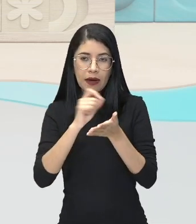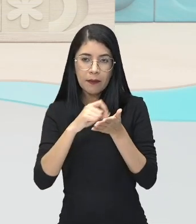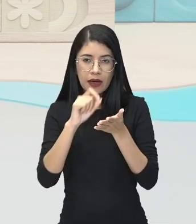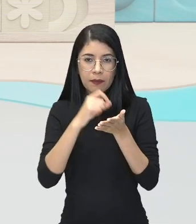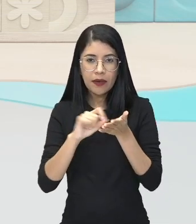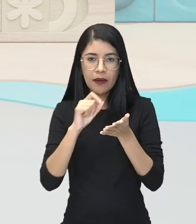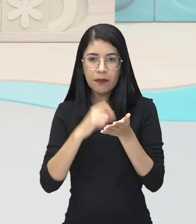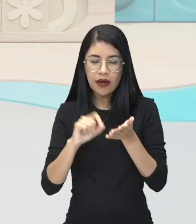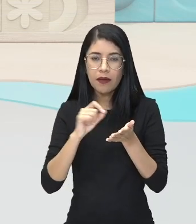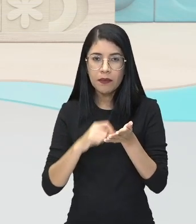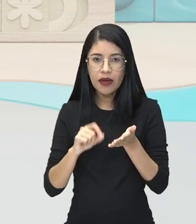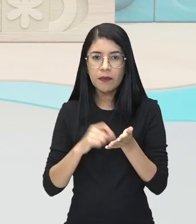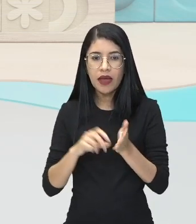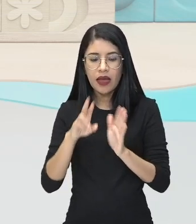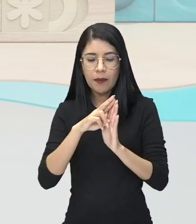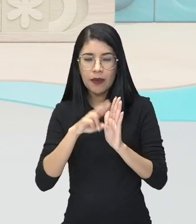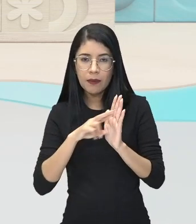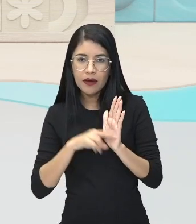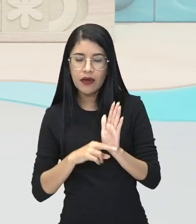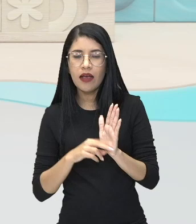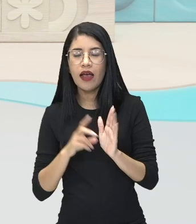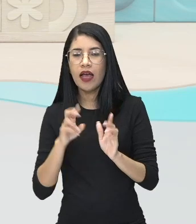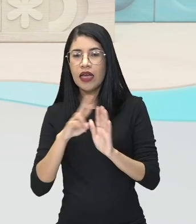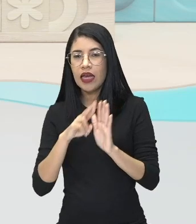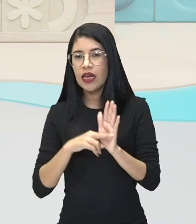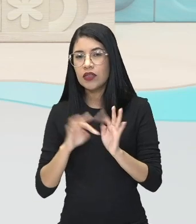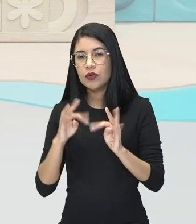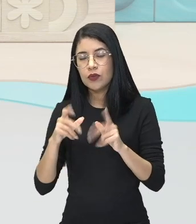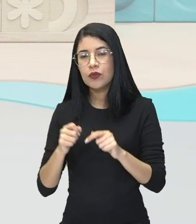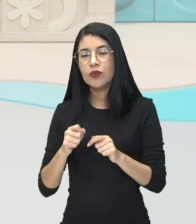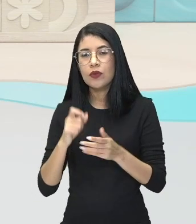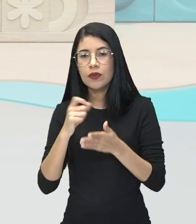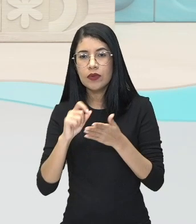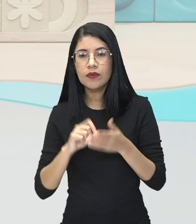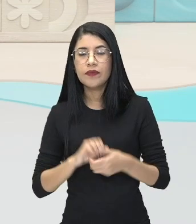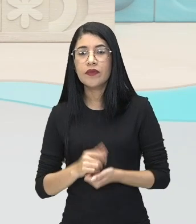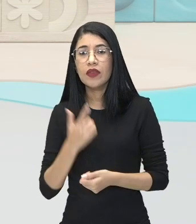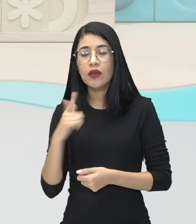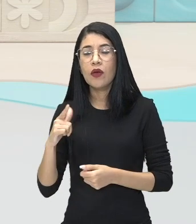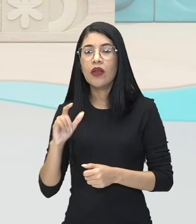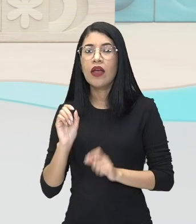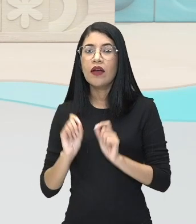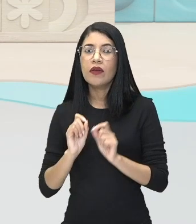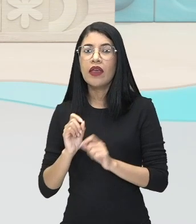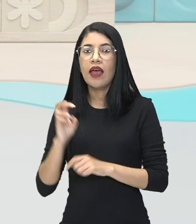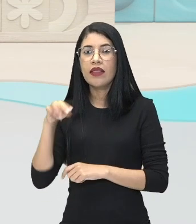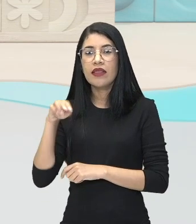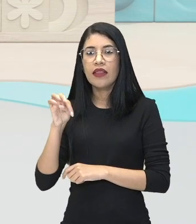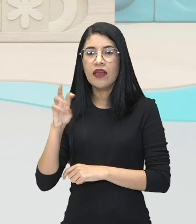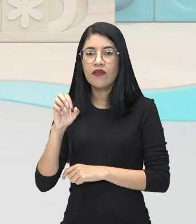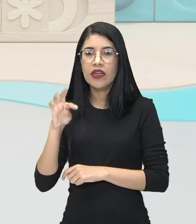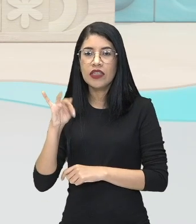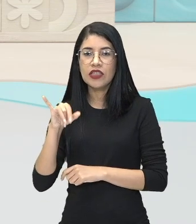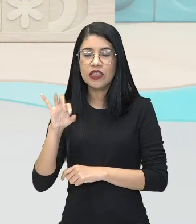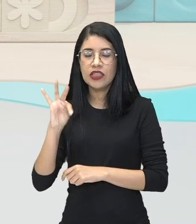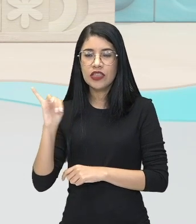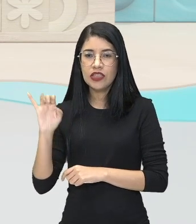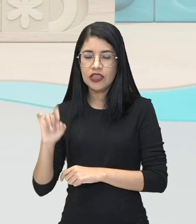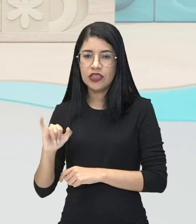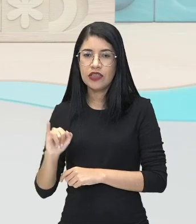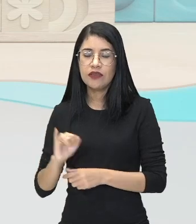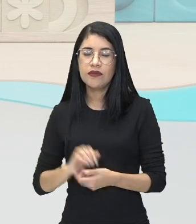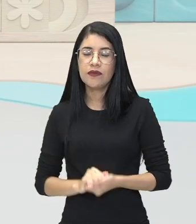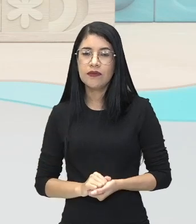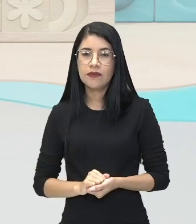sociedade, certo? Aqui nós temos mais uma escultura, que é o busto de Nefertiti, que foi uma esposa de um faraó.